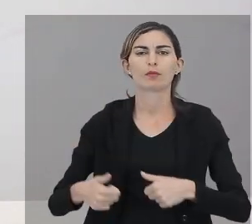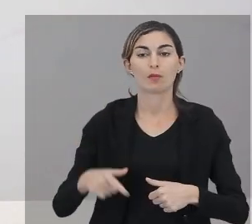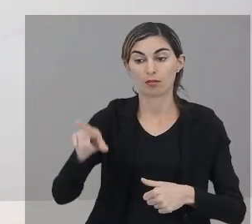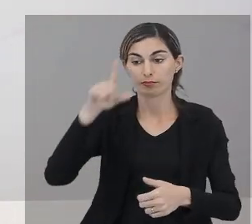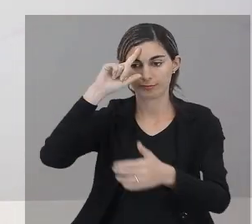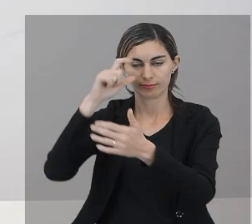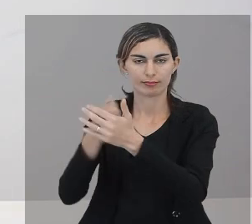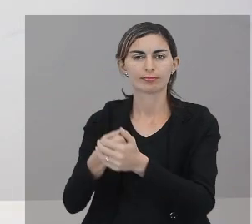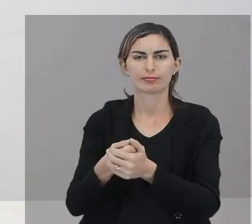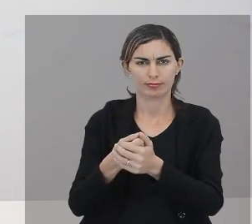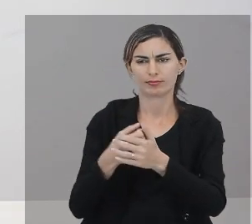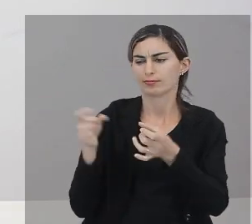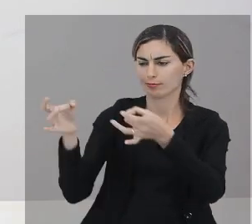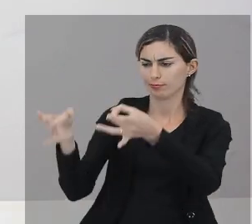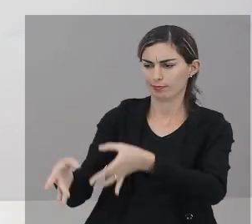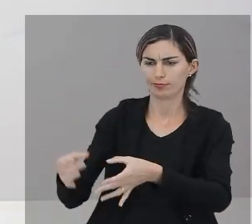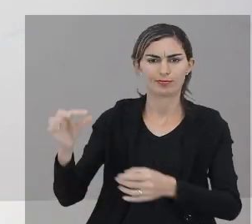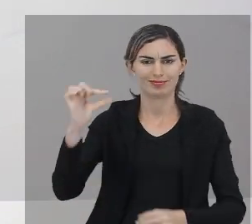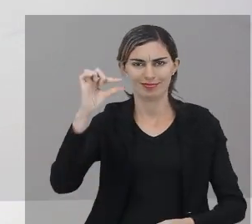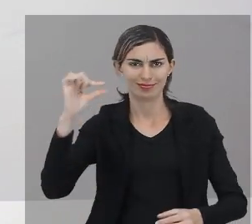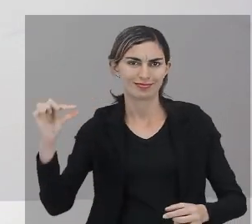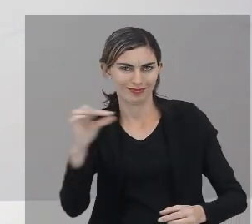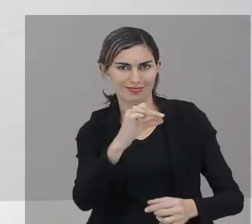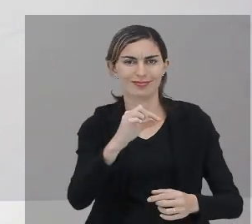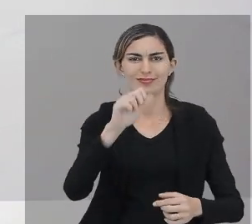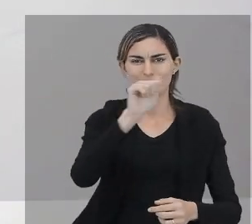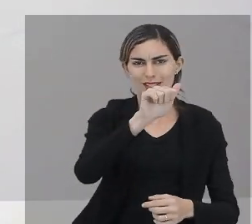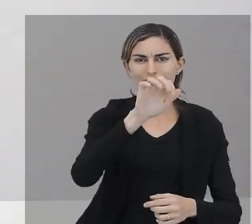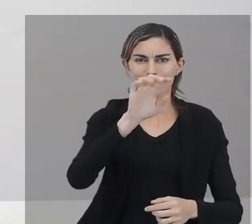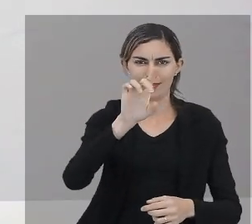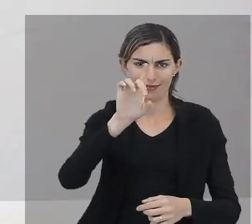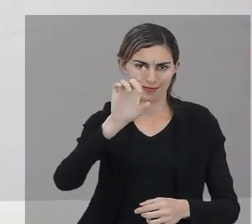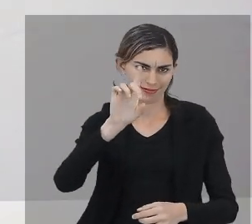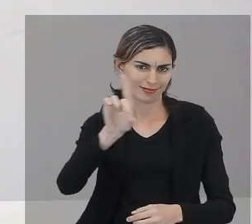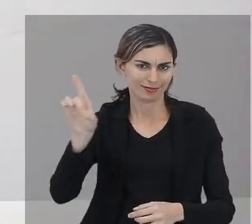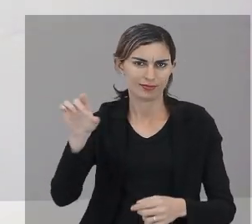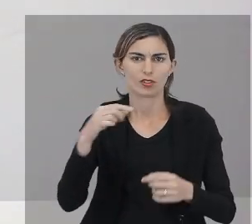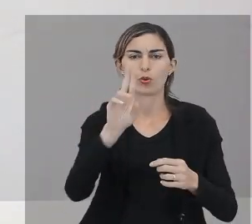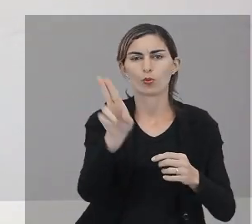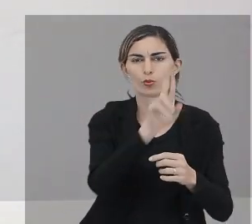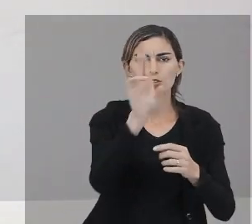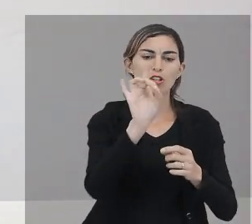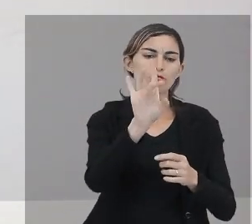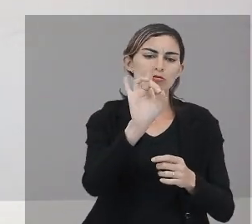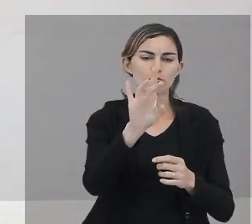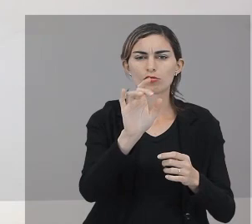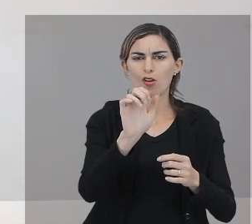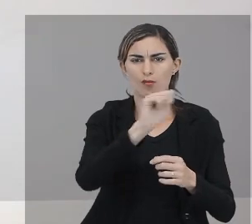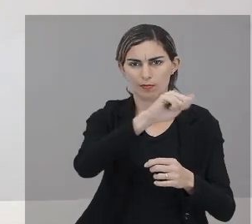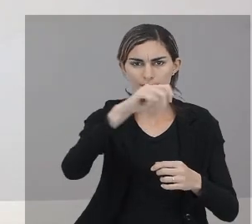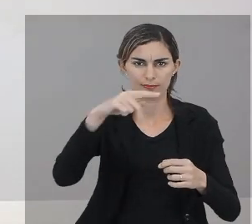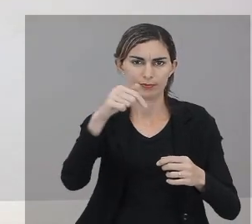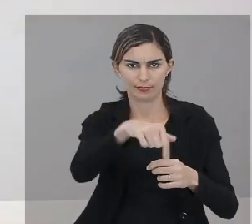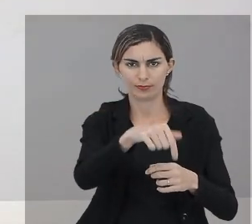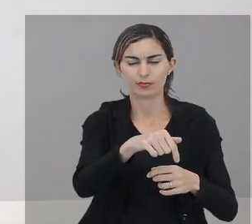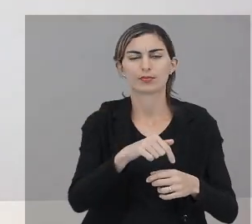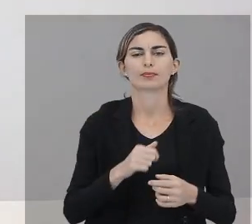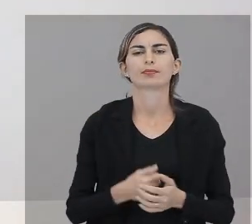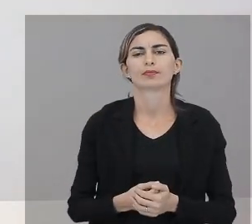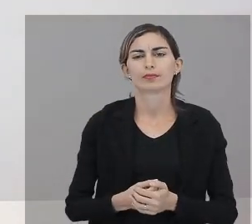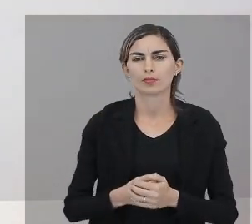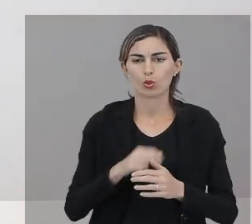melhor. E então ela decidiu abandonar o plugin ADT para o Eclipse e utilizar somente esta